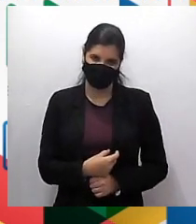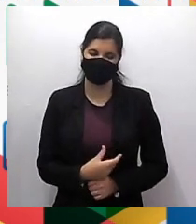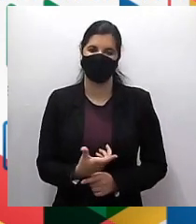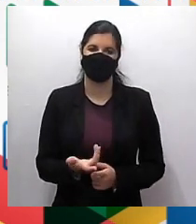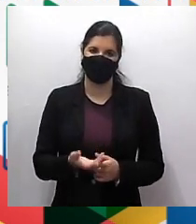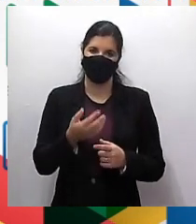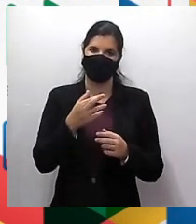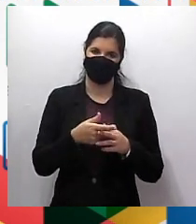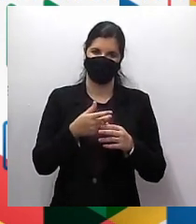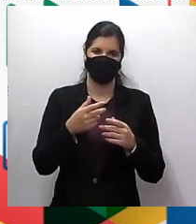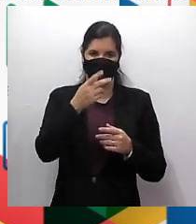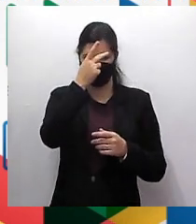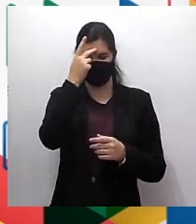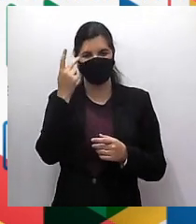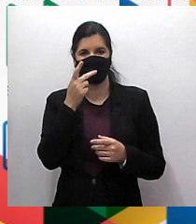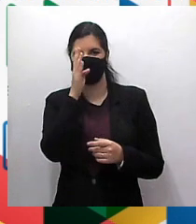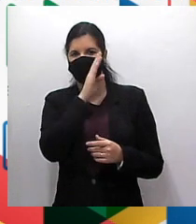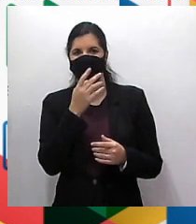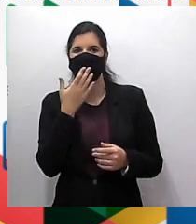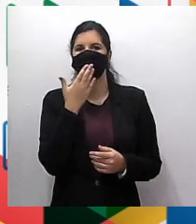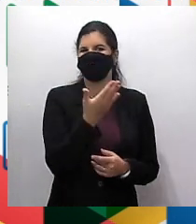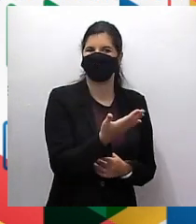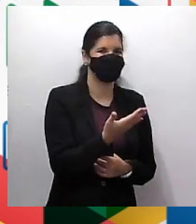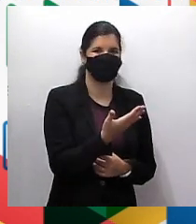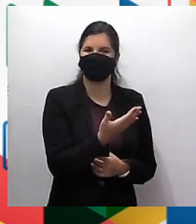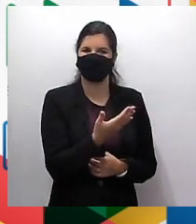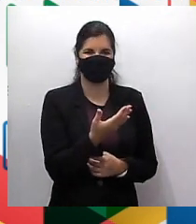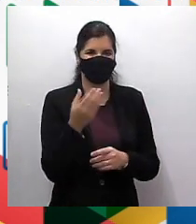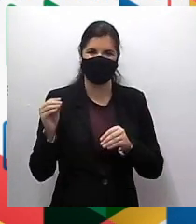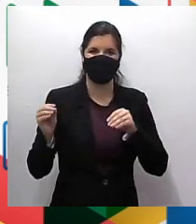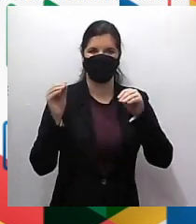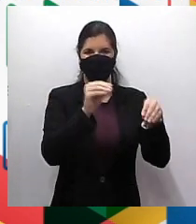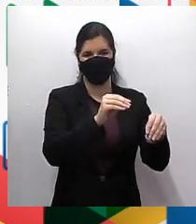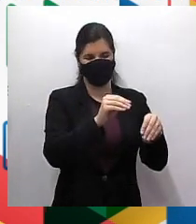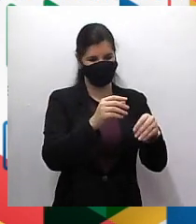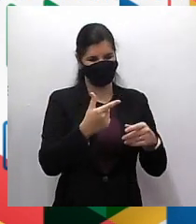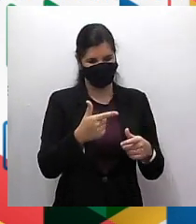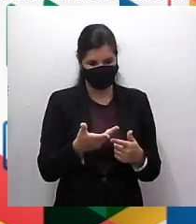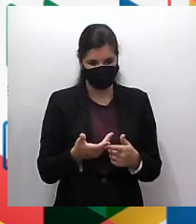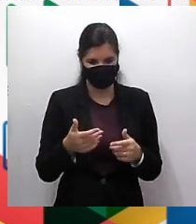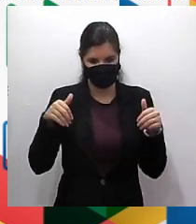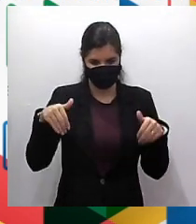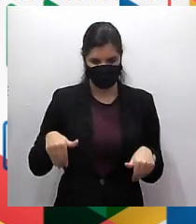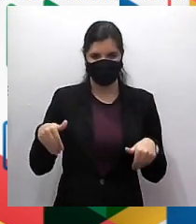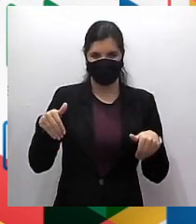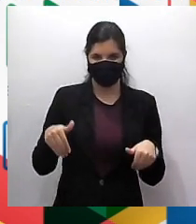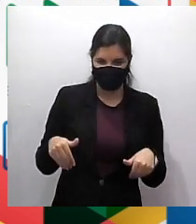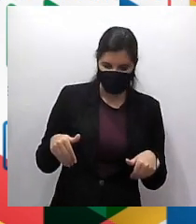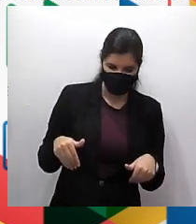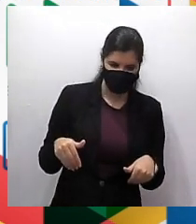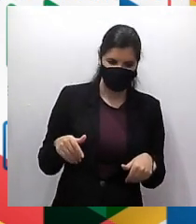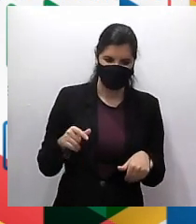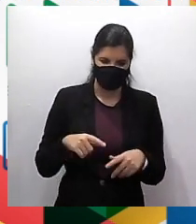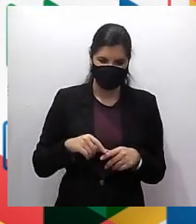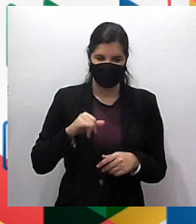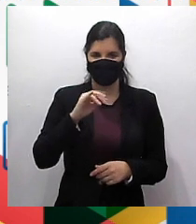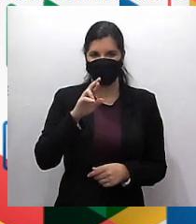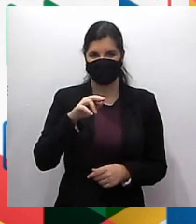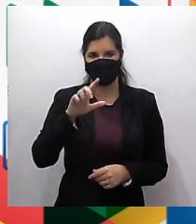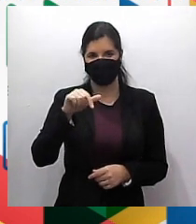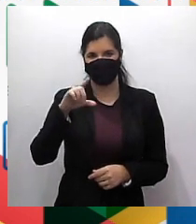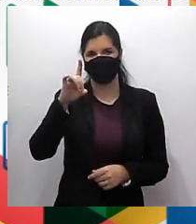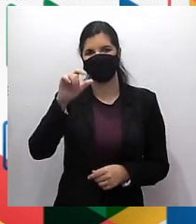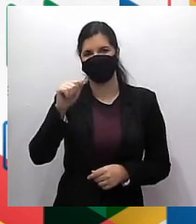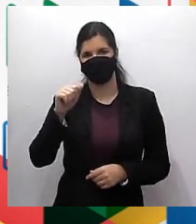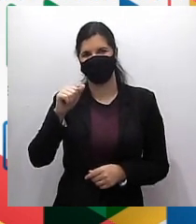são destinos favoritos de brasileiro quando vai migrar para fora do mundo. A Austrália em terceiro, e acredite, a Irlanda entra